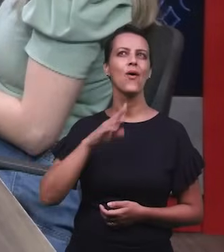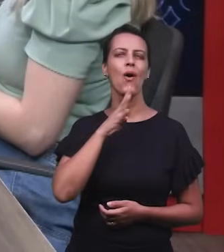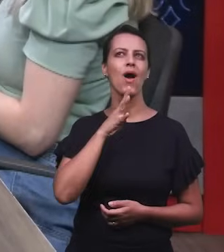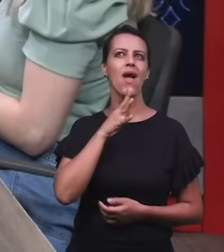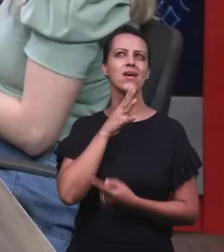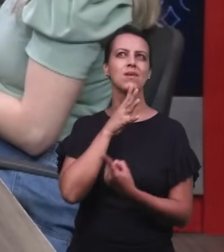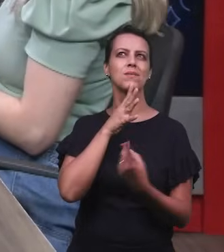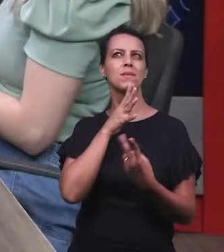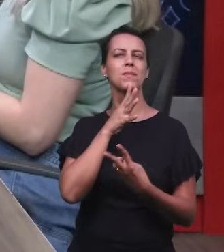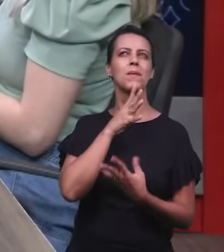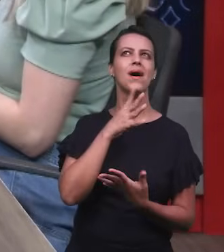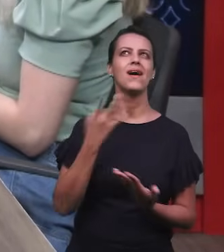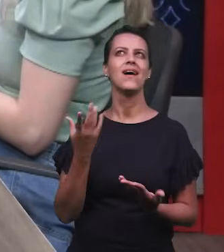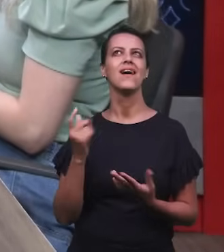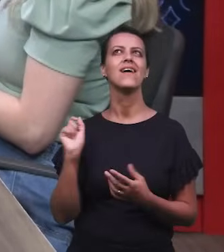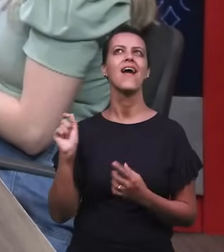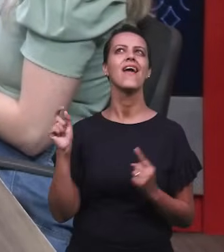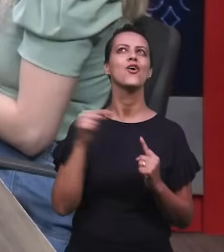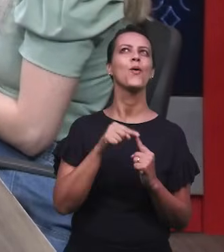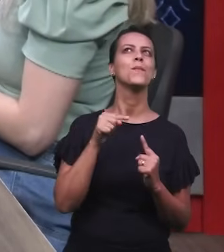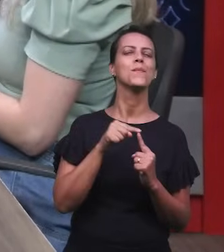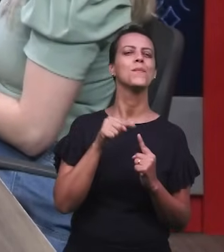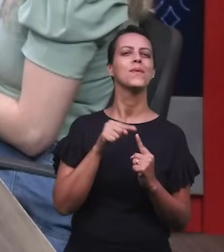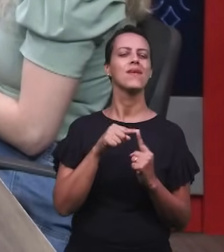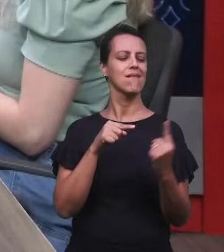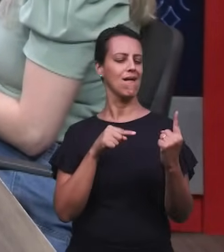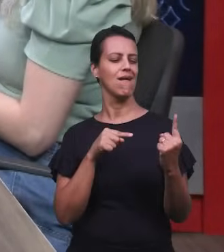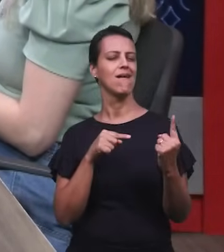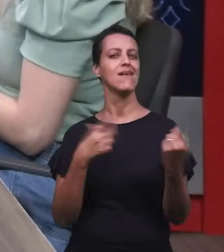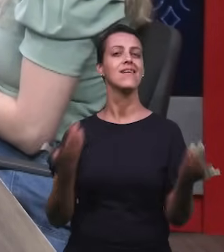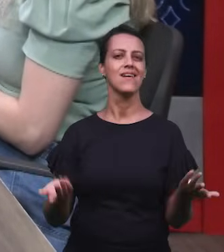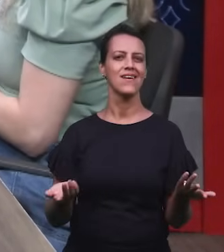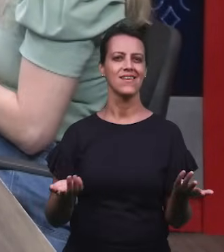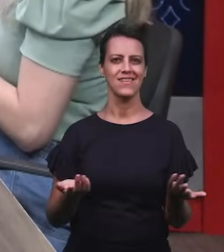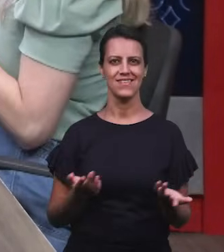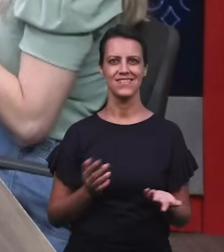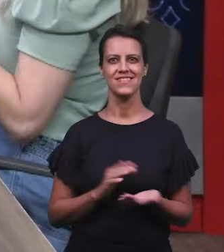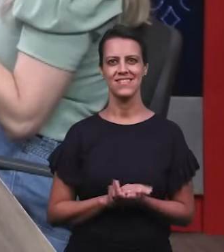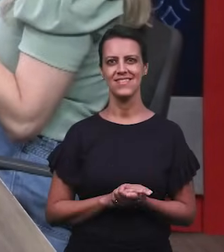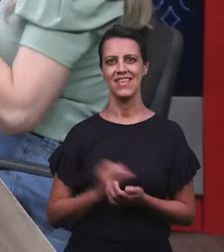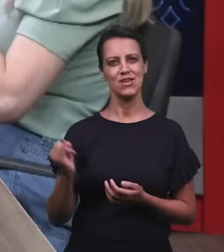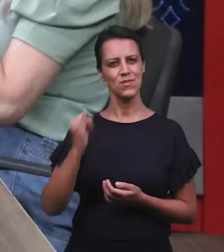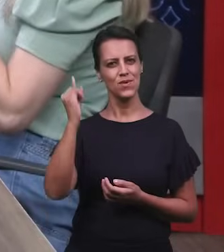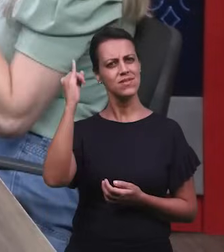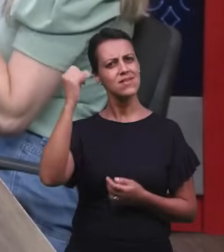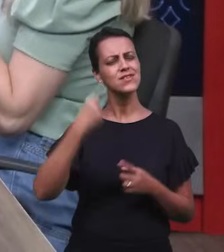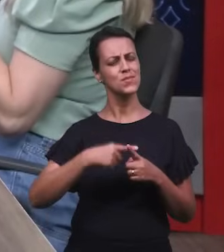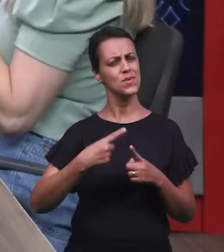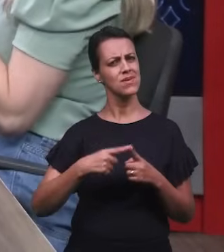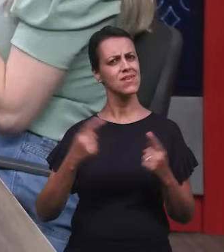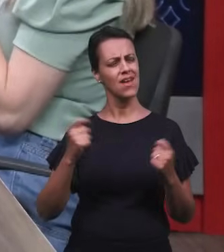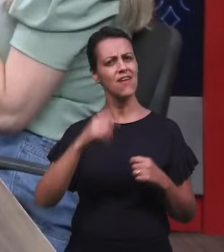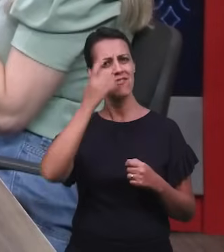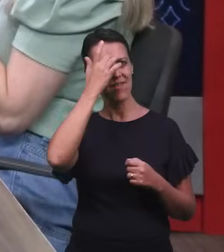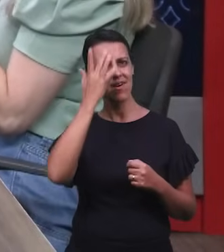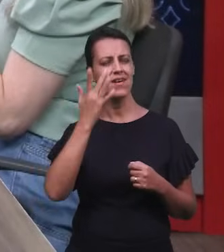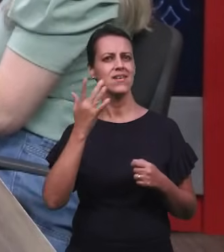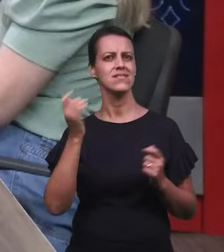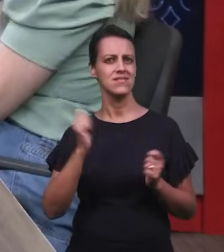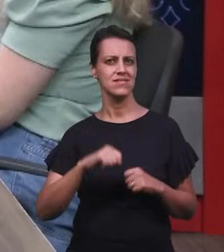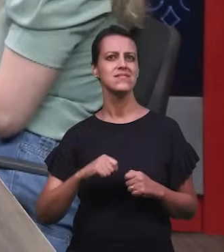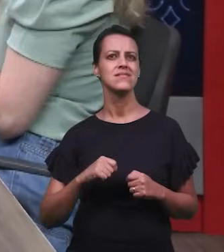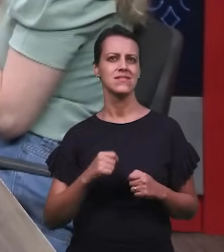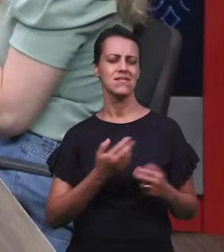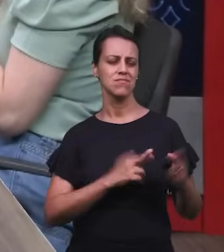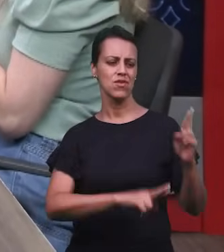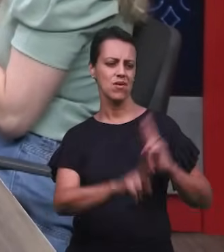Sim. Fulano, Beltrano. E isso é importante. Isso é importante porque facilita, igual como eu falei, né? Facilita